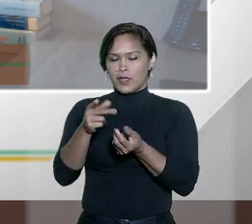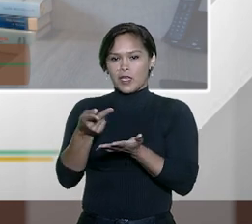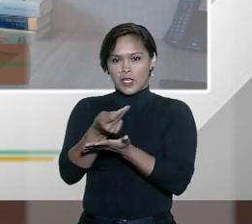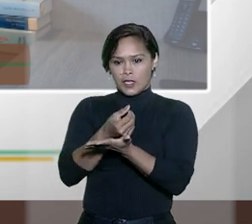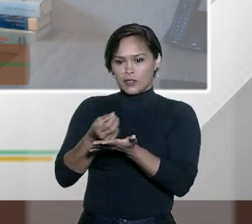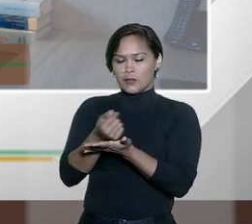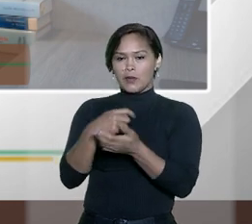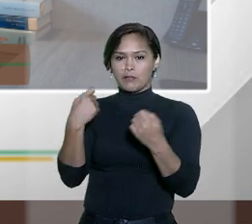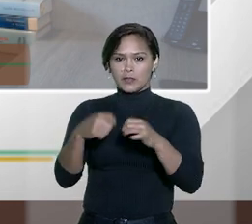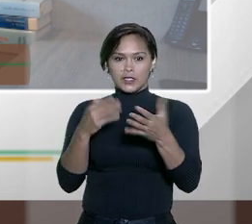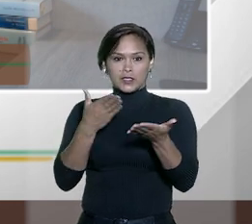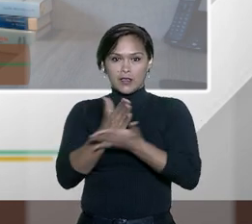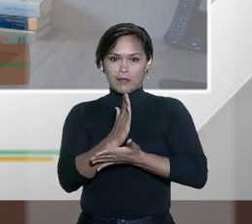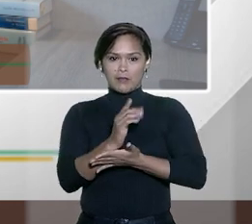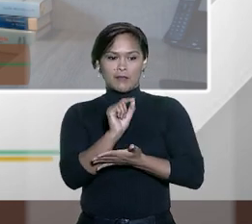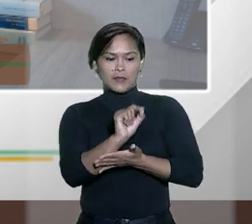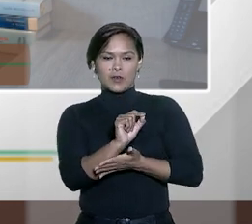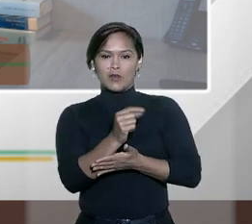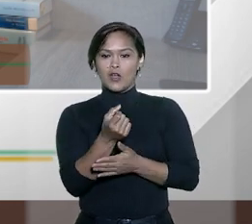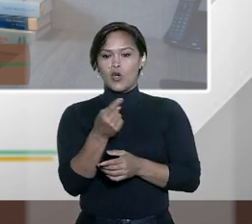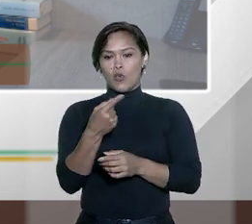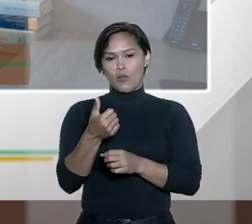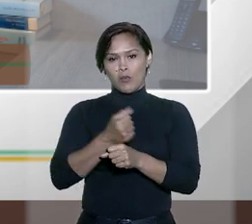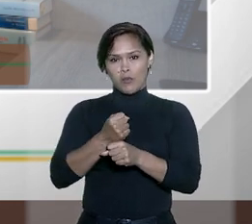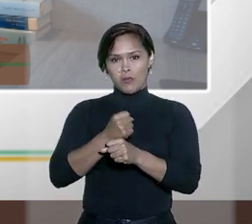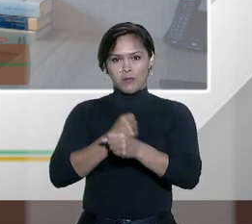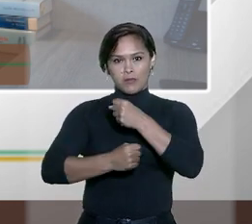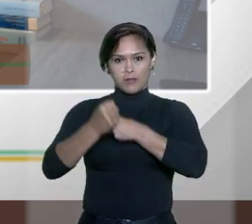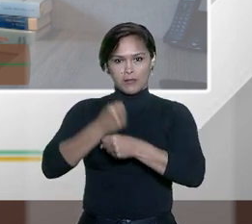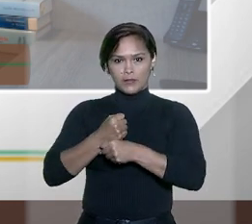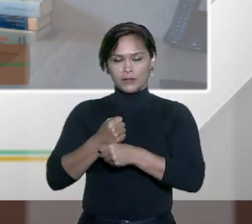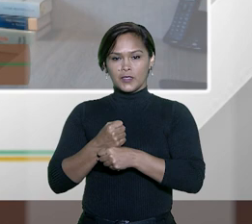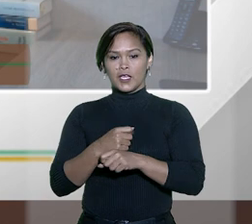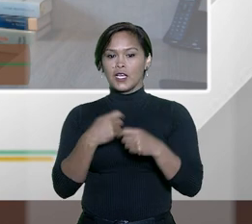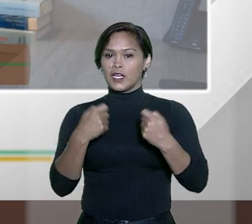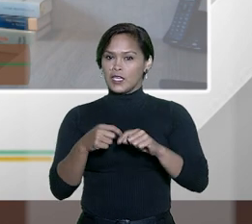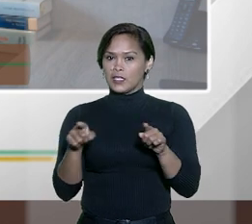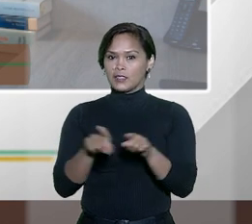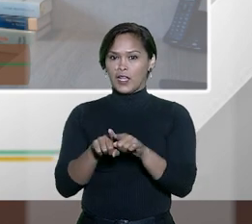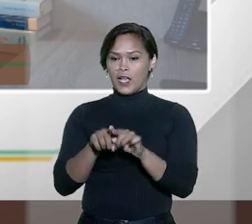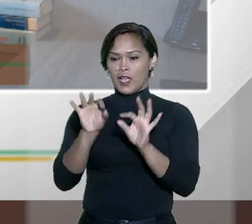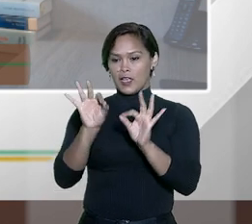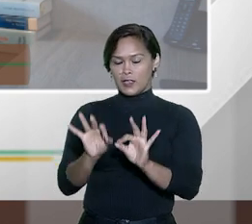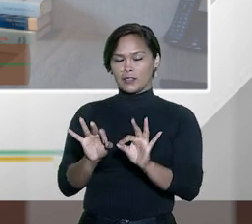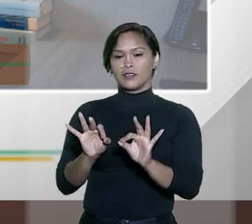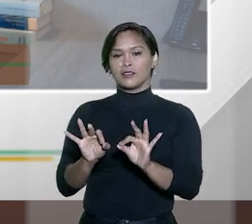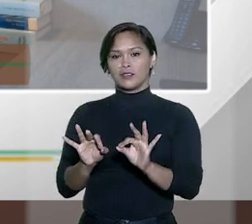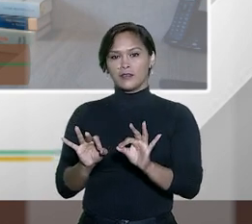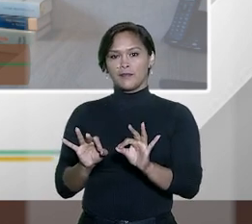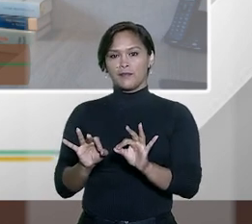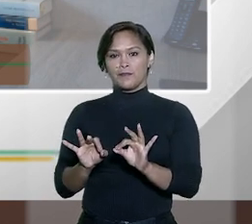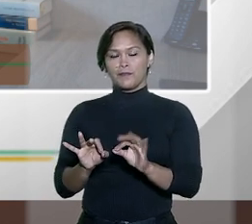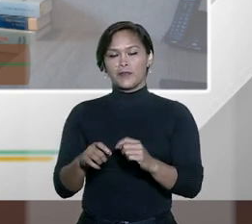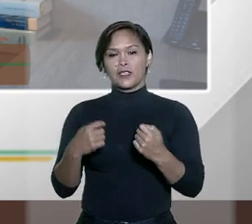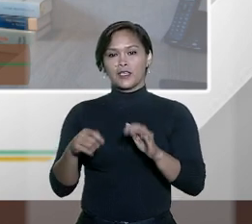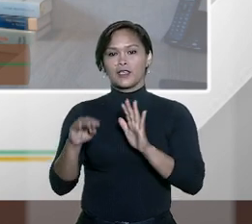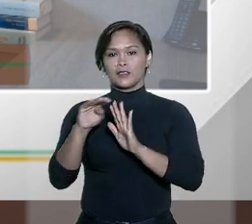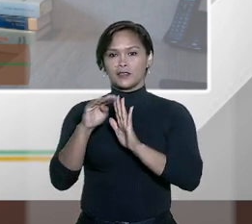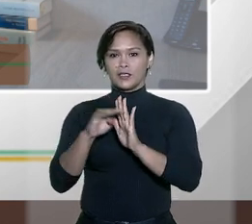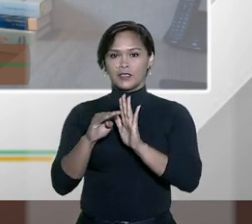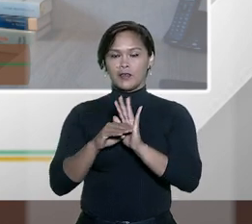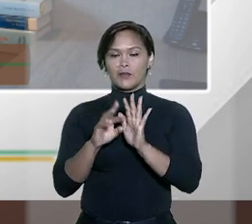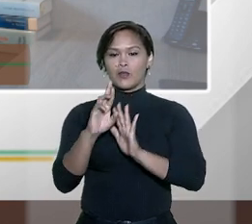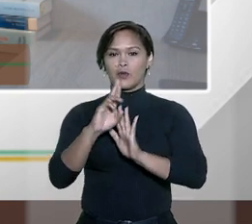ele deve ser aprovado um ano antes. Então, é em razão disto que se determinou,